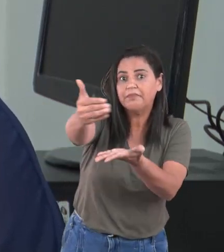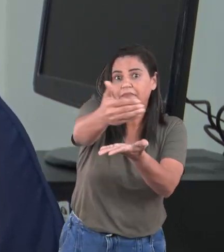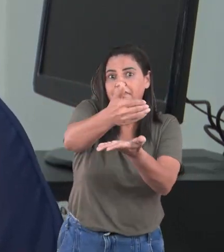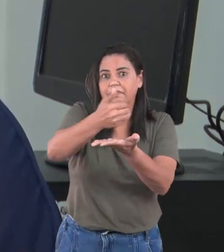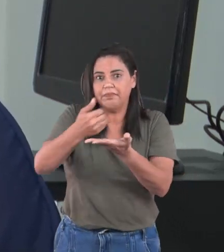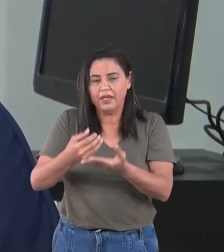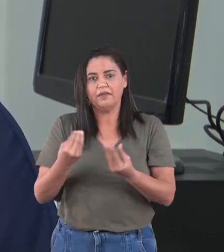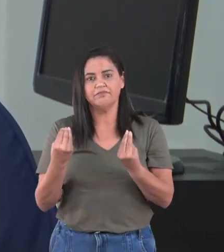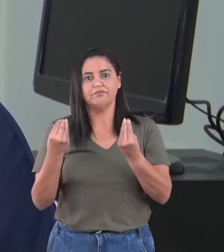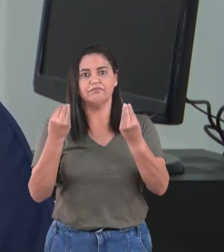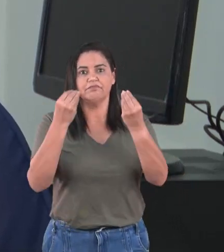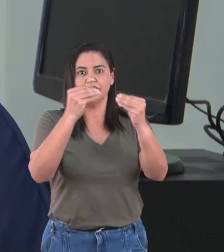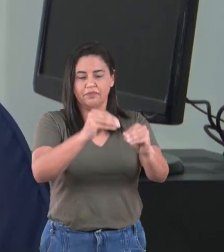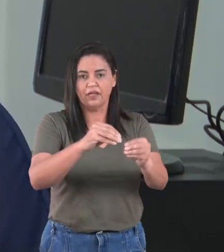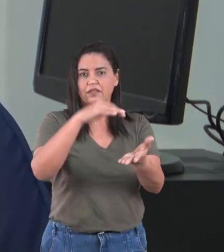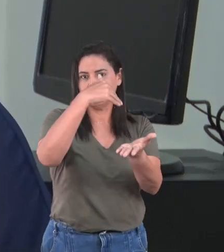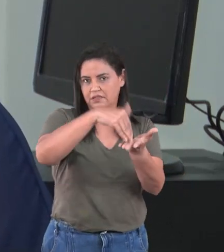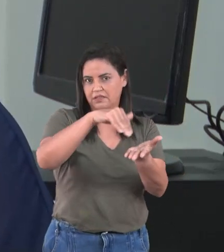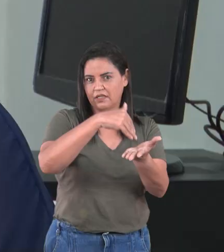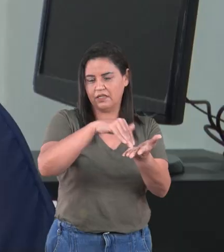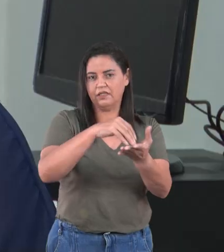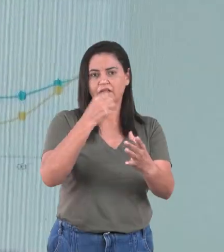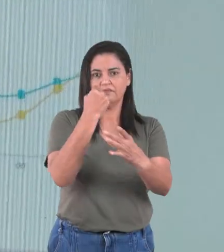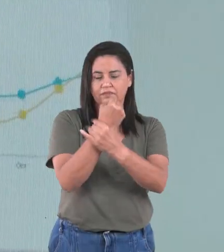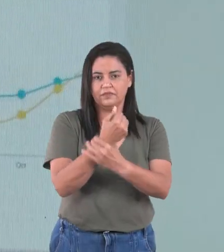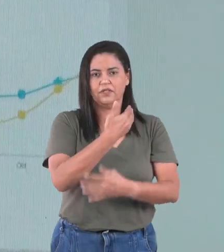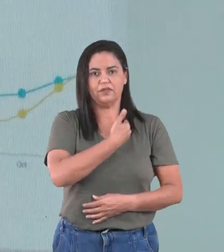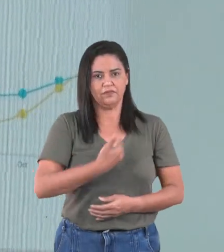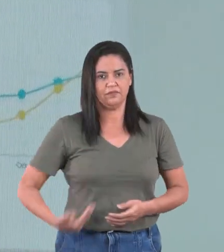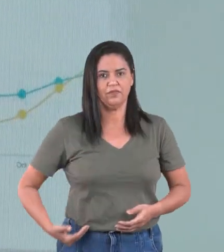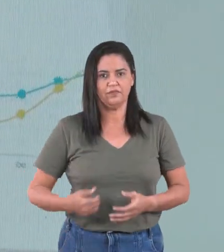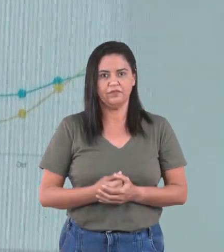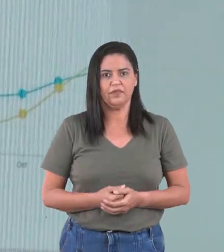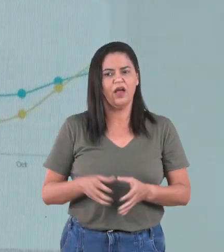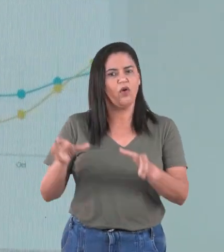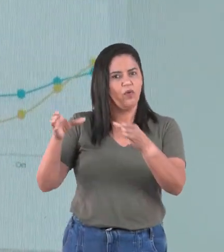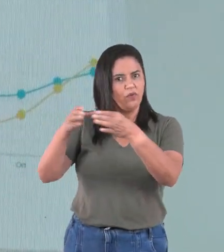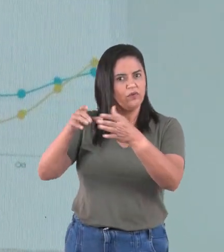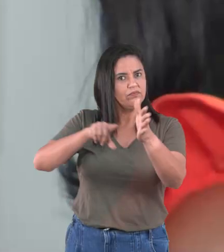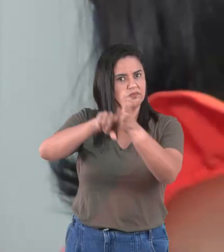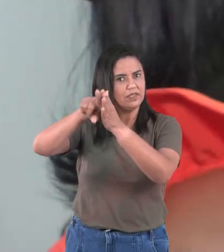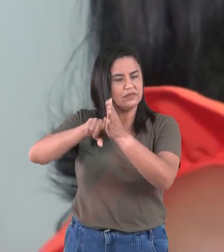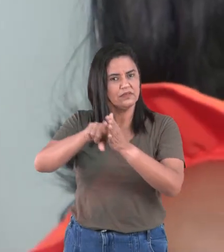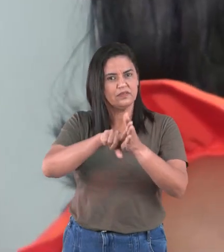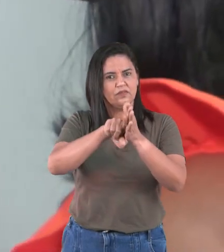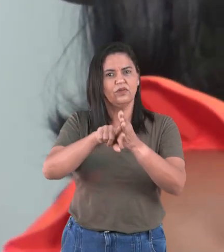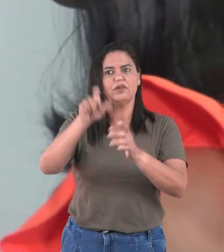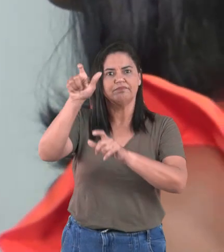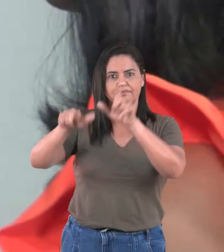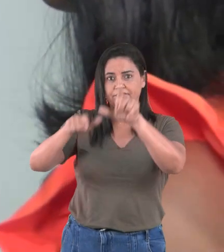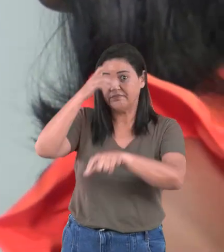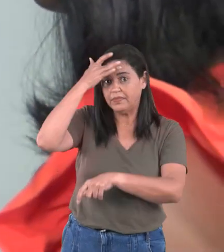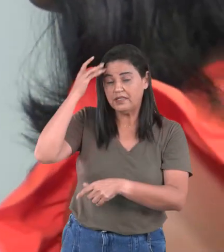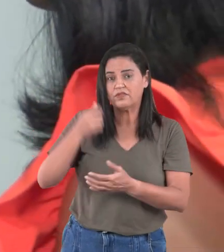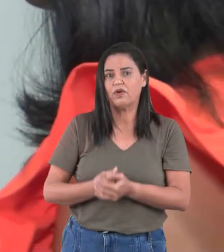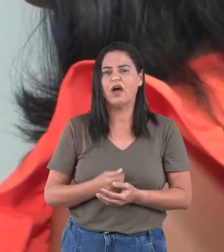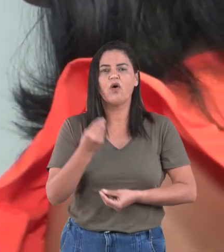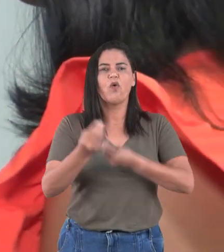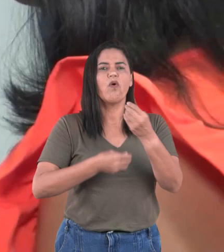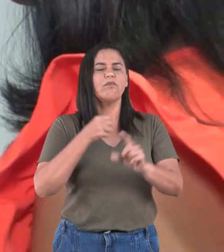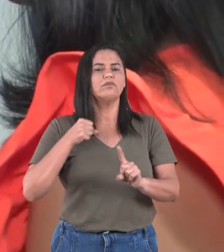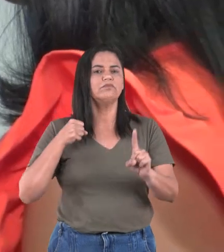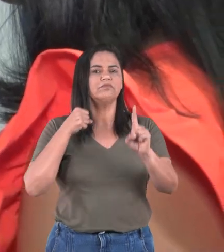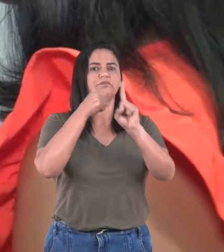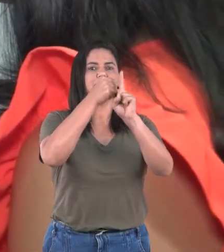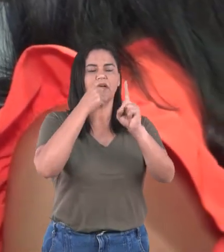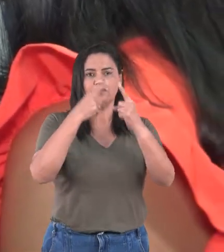dados para a Secretaria de Segurança Pública. O grupo de pesquisadoras também investiga os impactos da violência